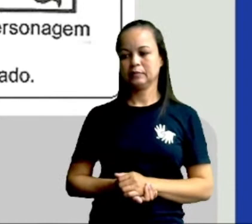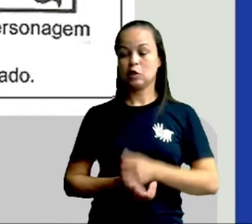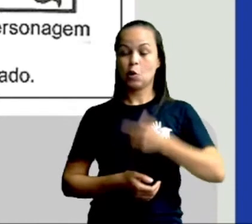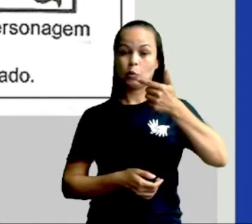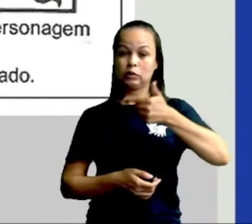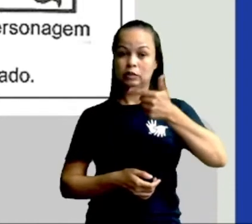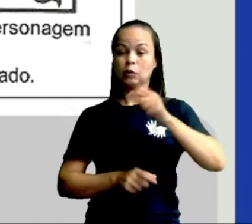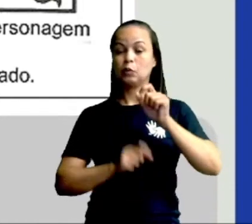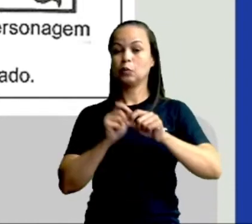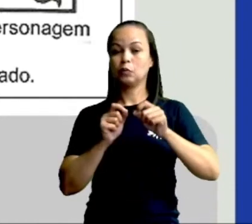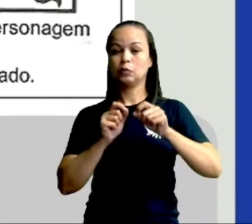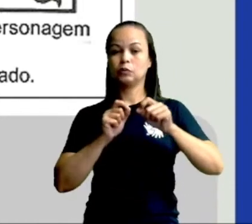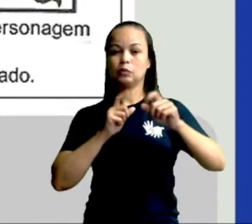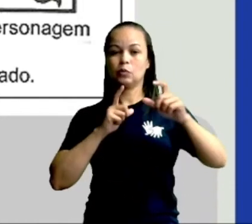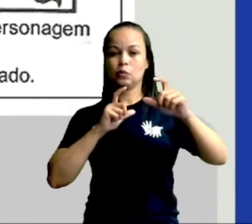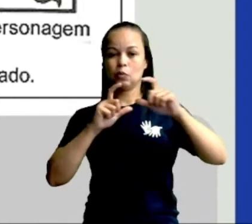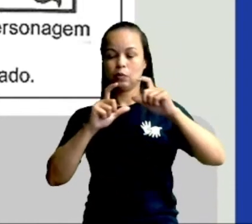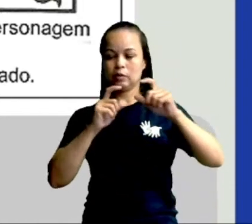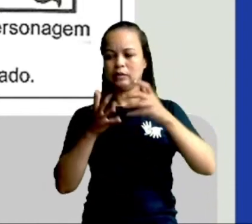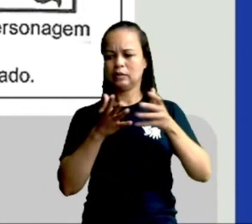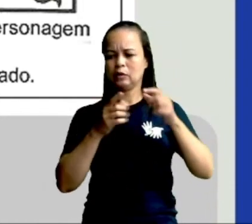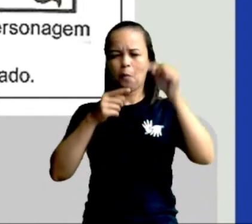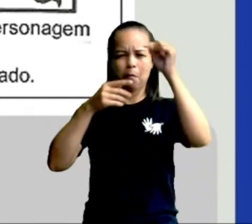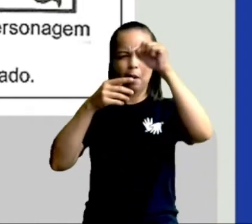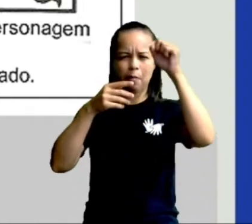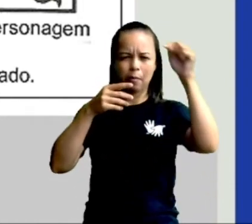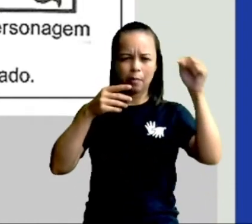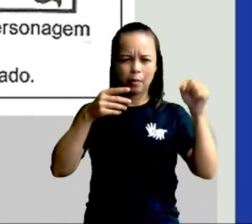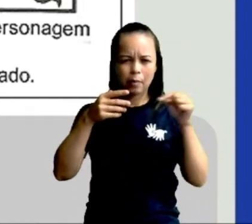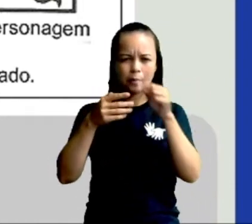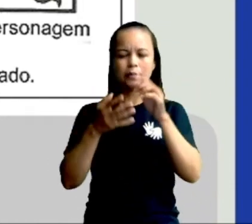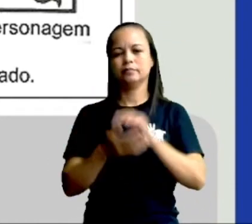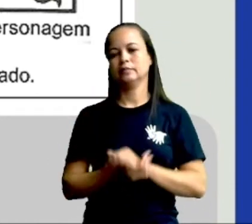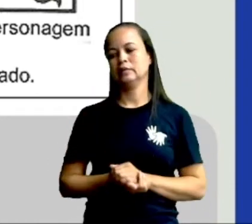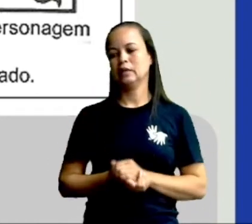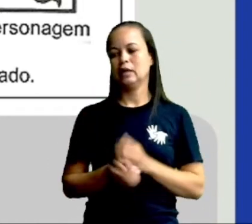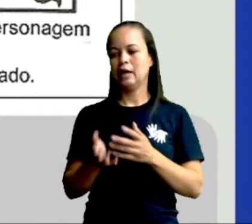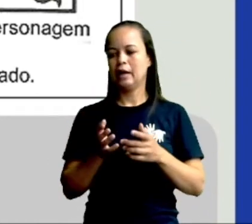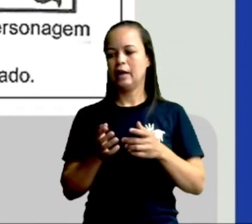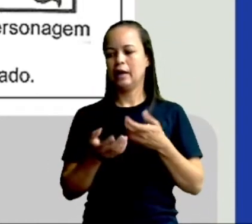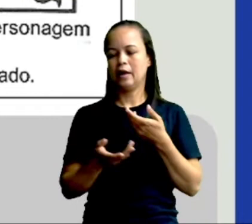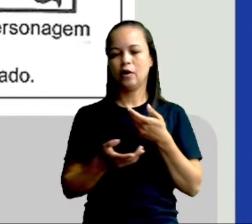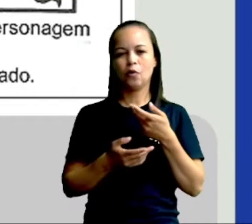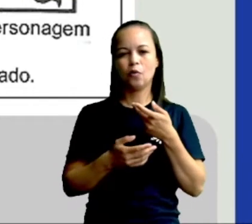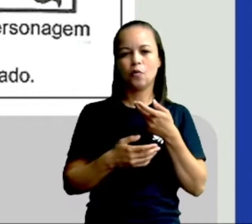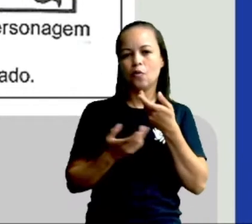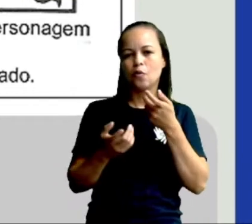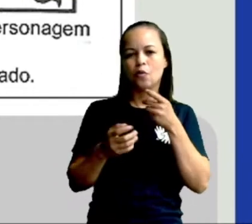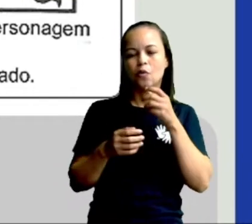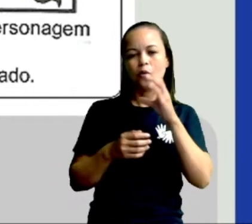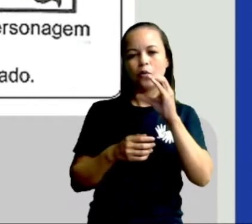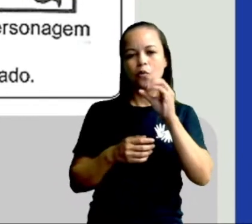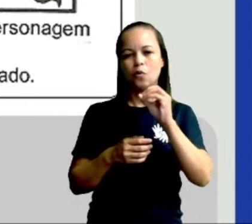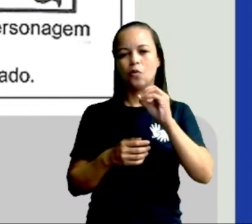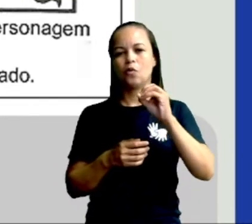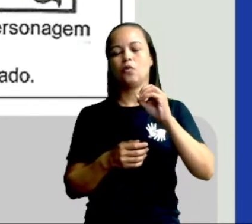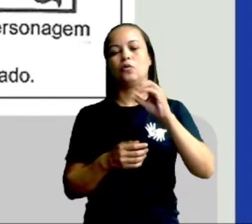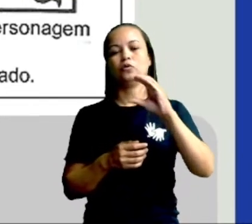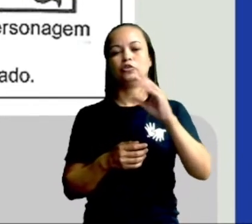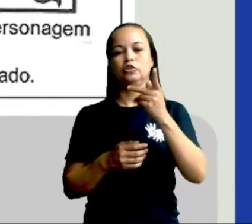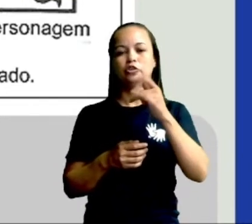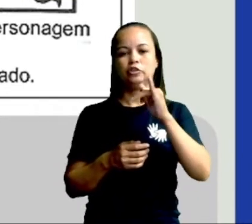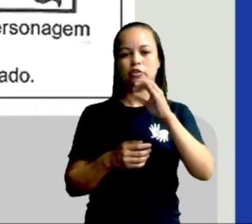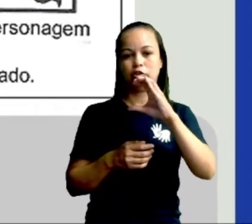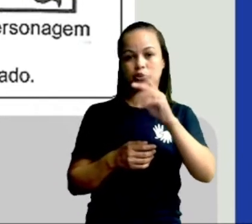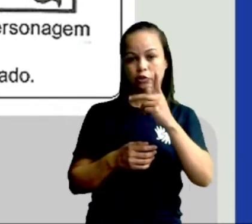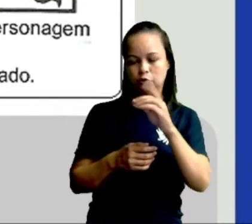O segundo balãozinho, esse que está todo cheio de pontinho, é o cochicho do personagem. O outro, gente,